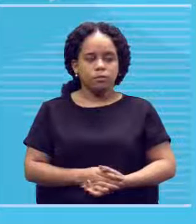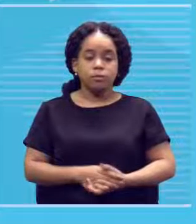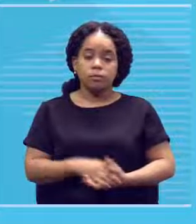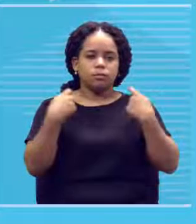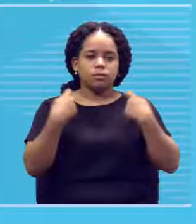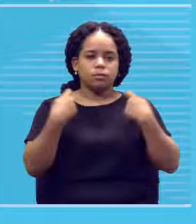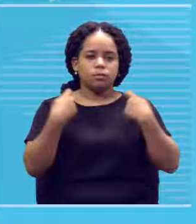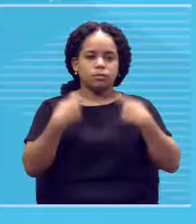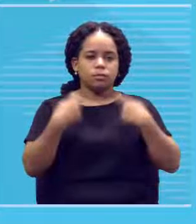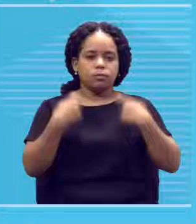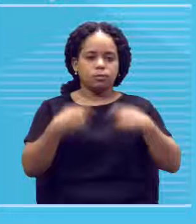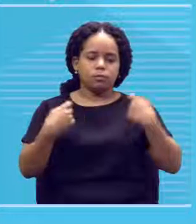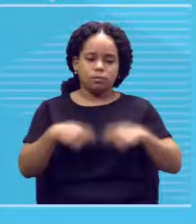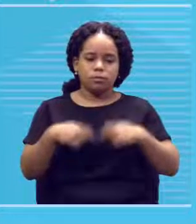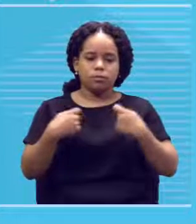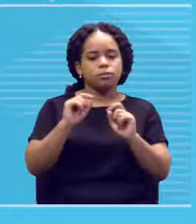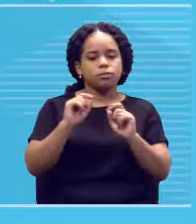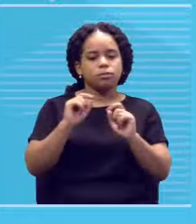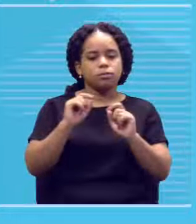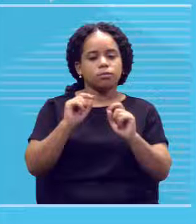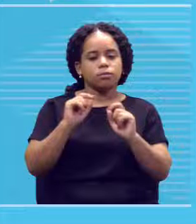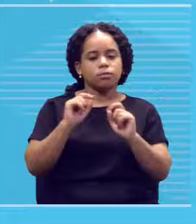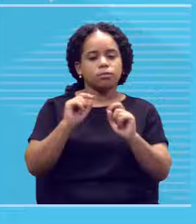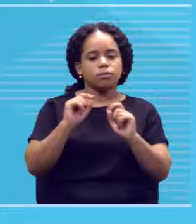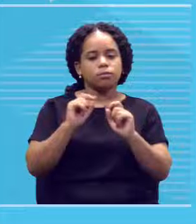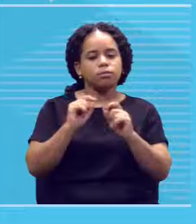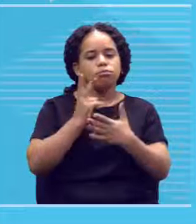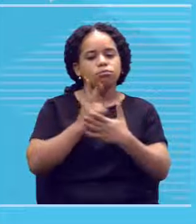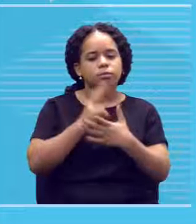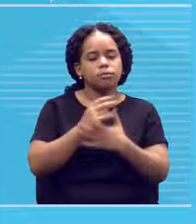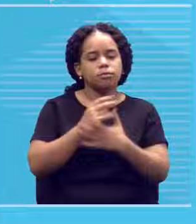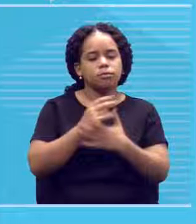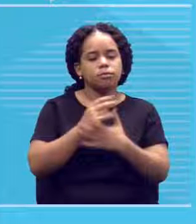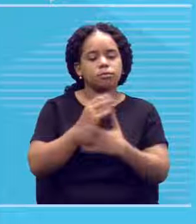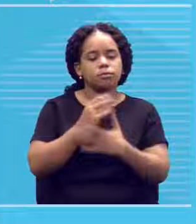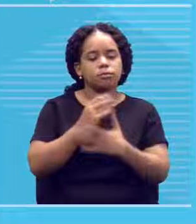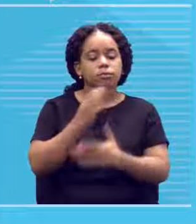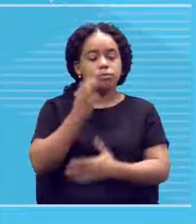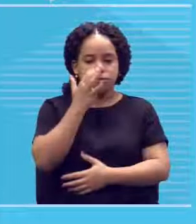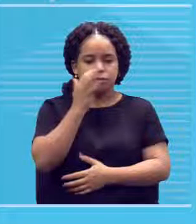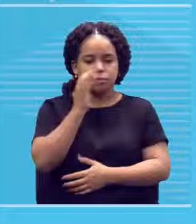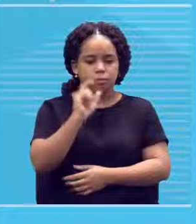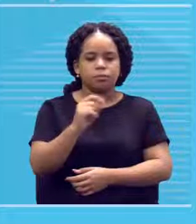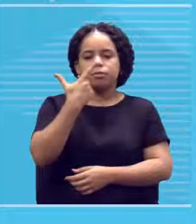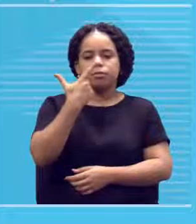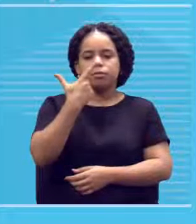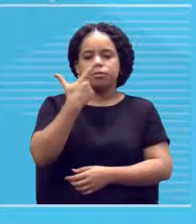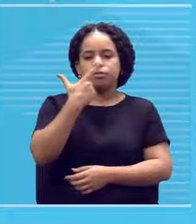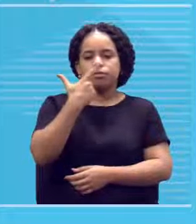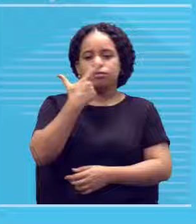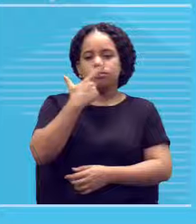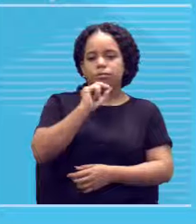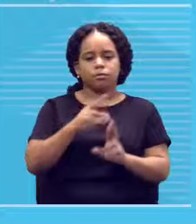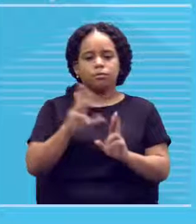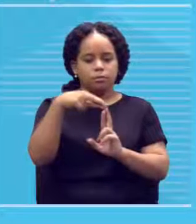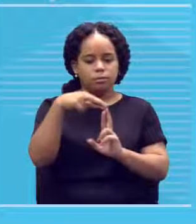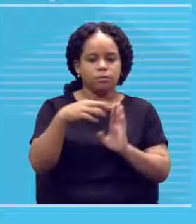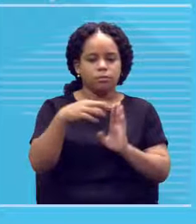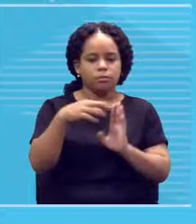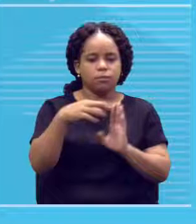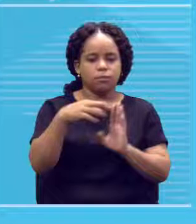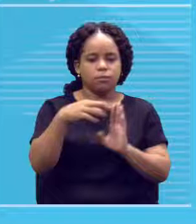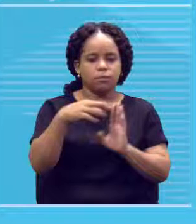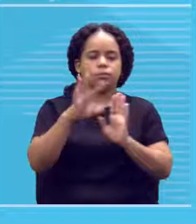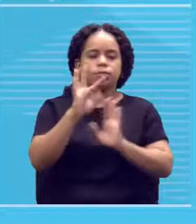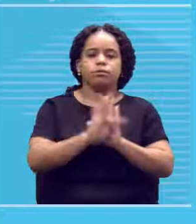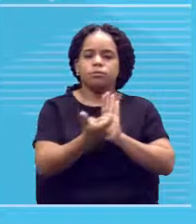necessário que você sempre Verifique a quem o termo Está se referindo